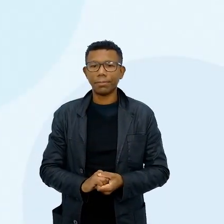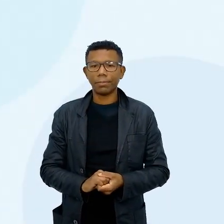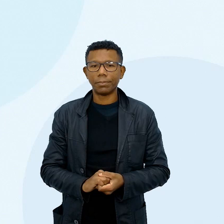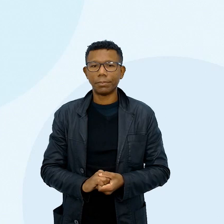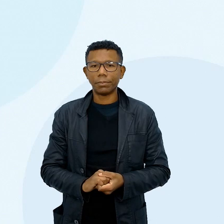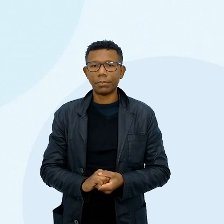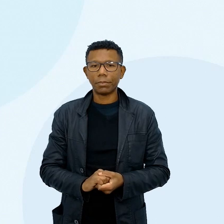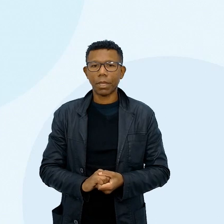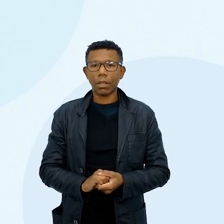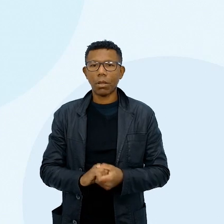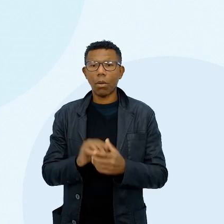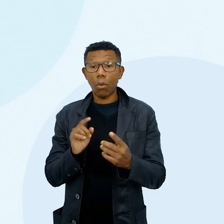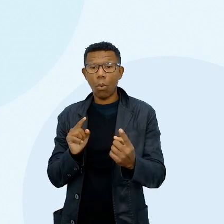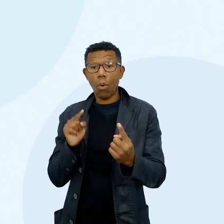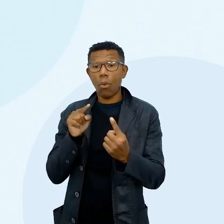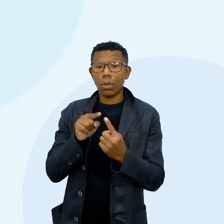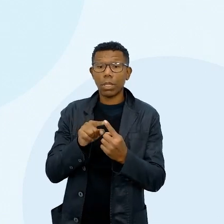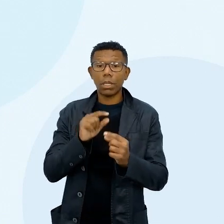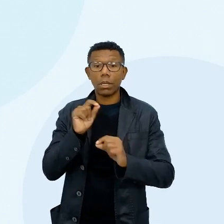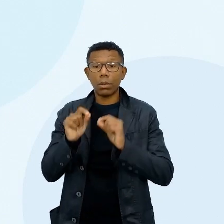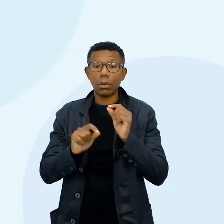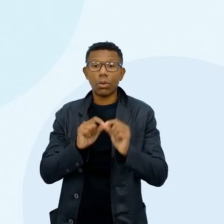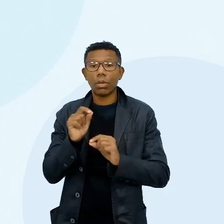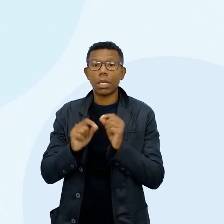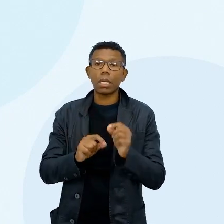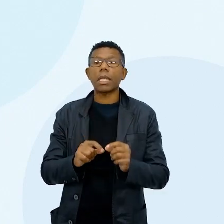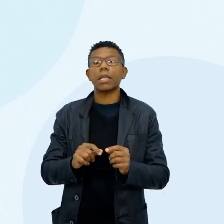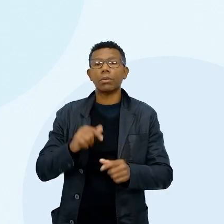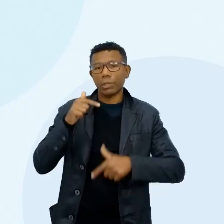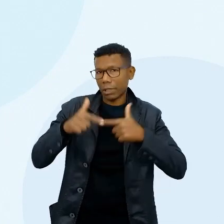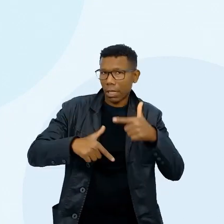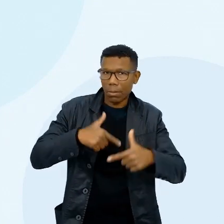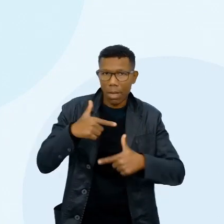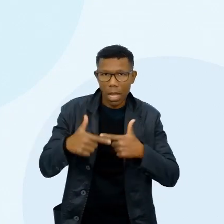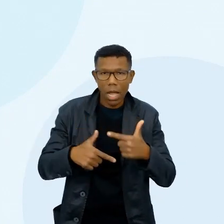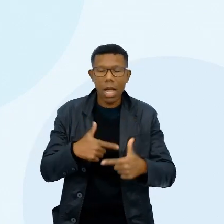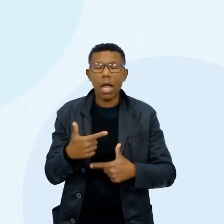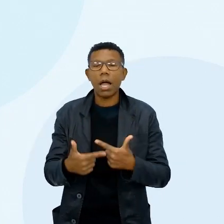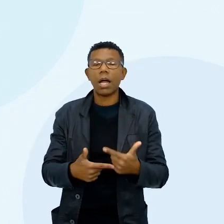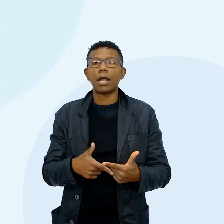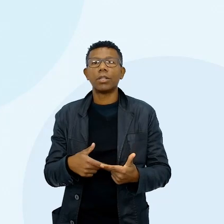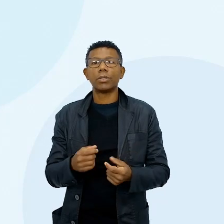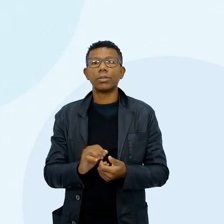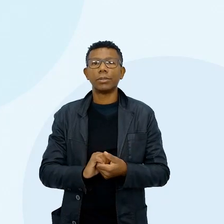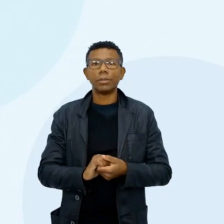falaremos dos objetivos, das competências e das habilidades.